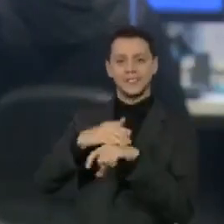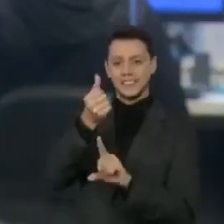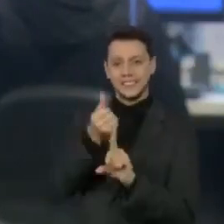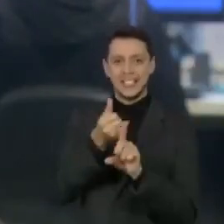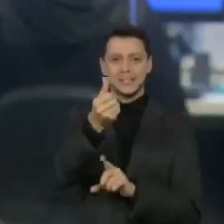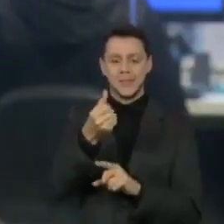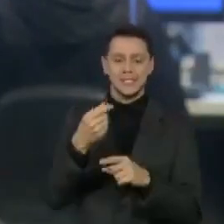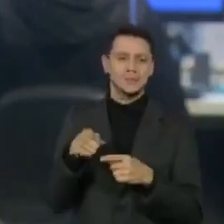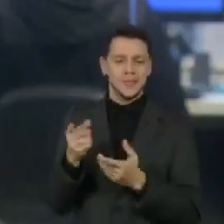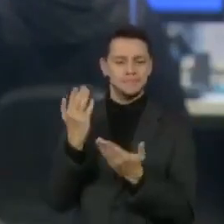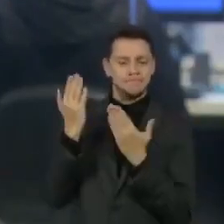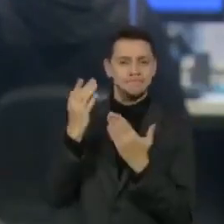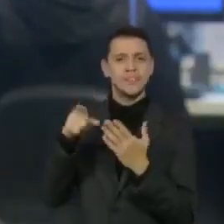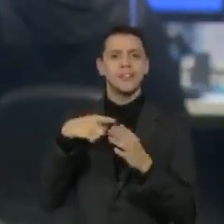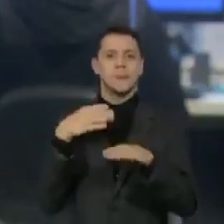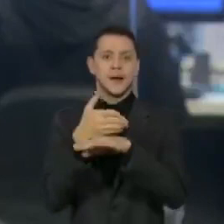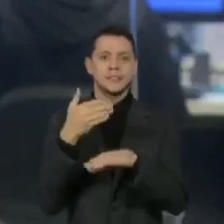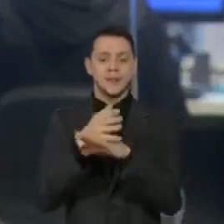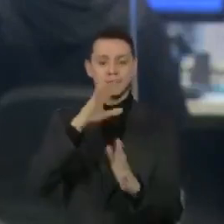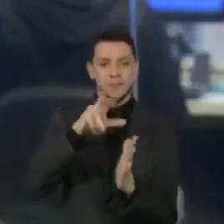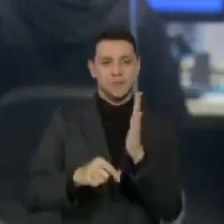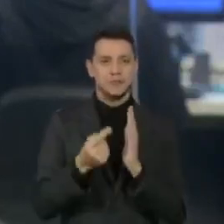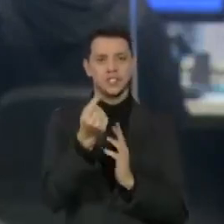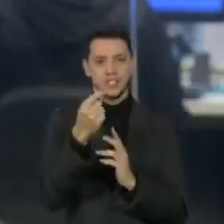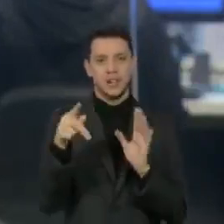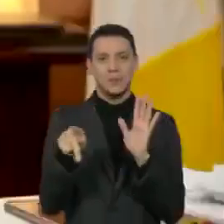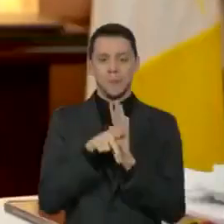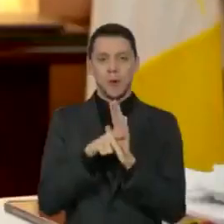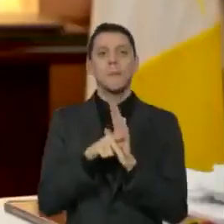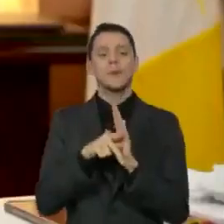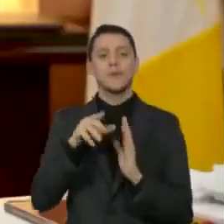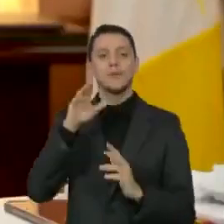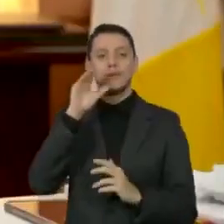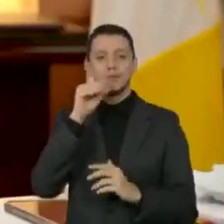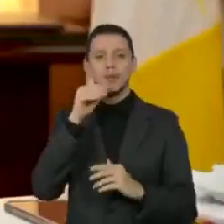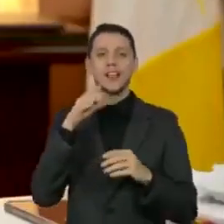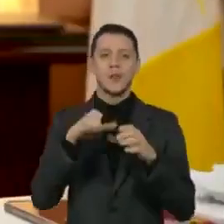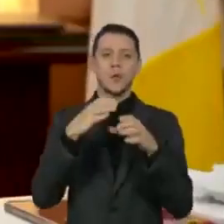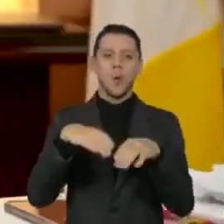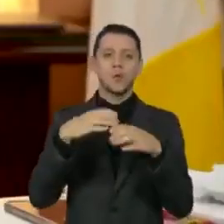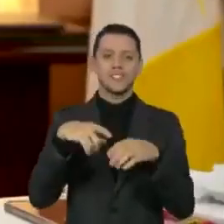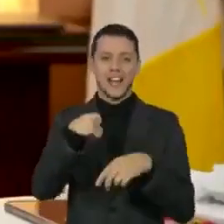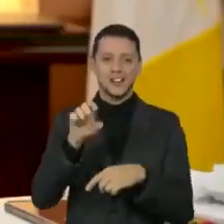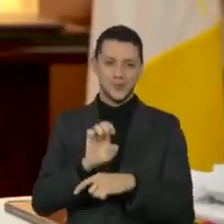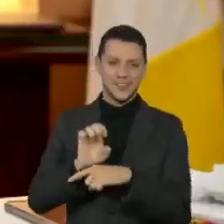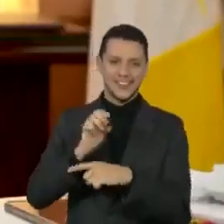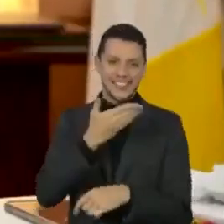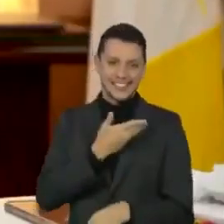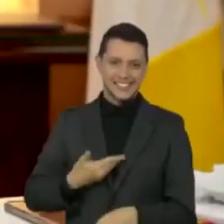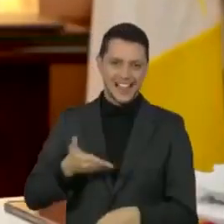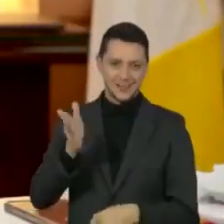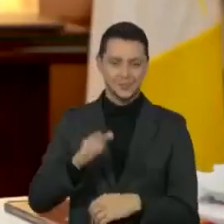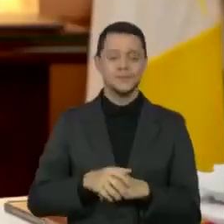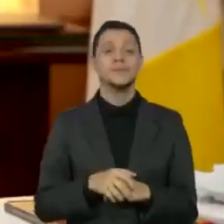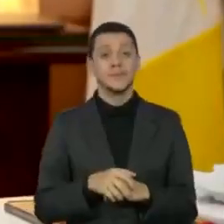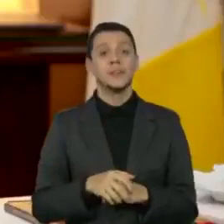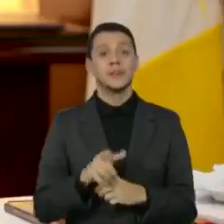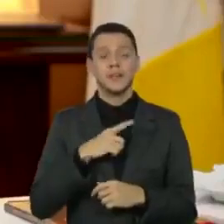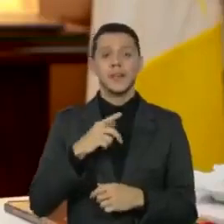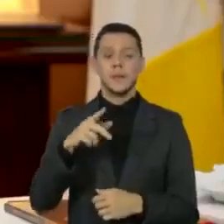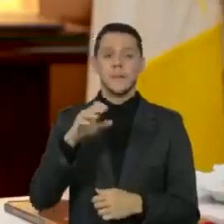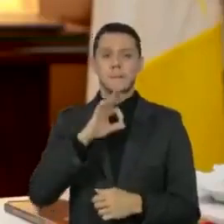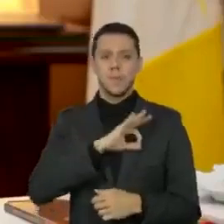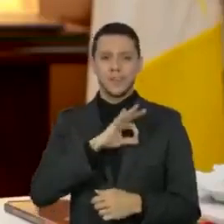participação no desvio de dinheiro do plano de saúde dos Servidores do Estado policiais federais cumpriram nesta